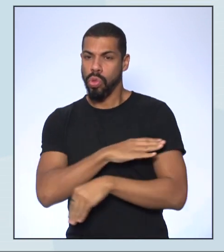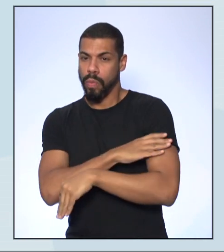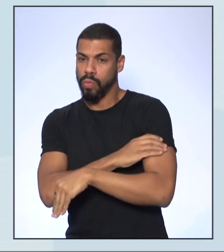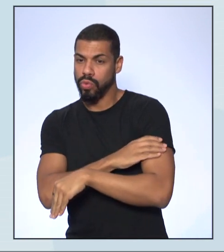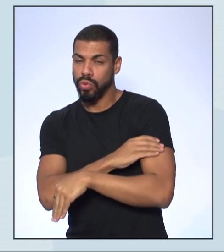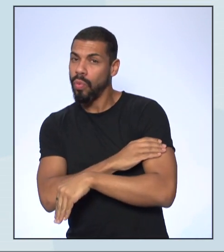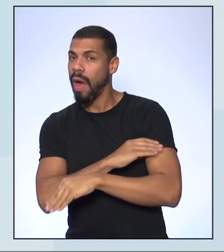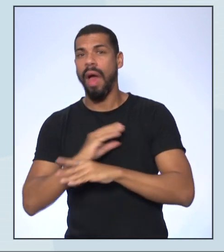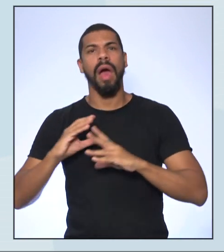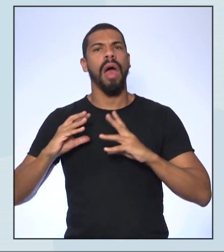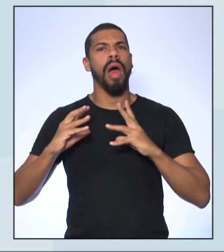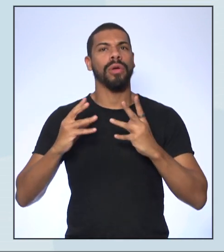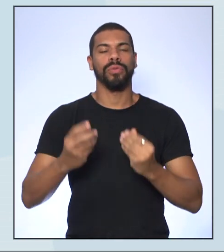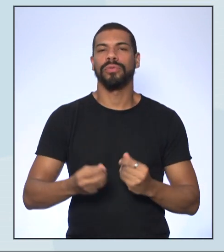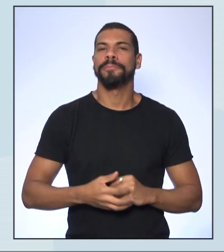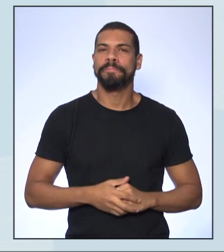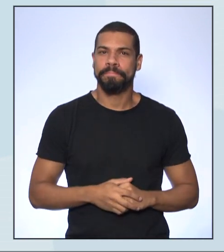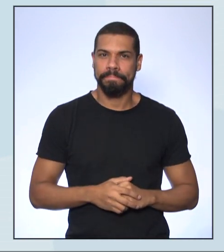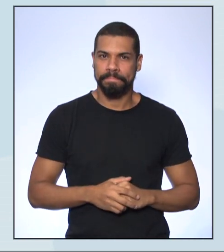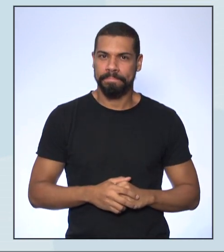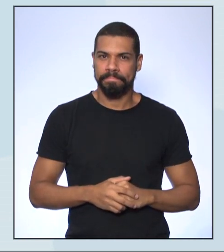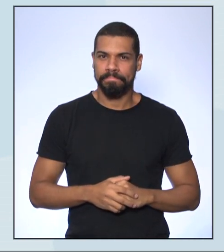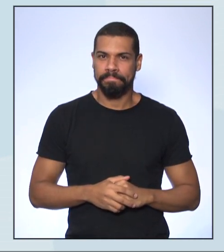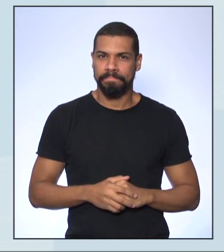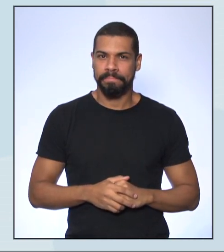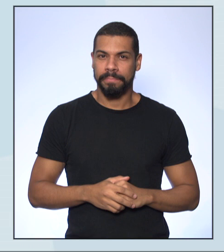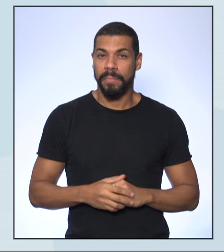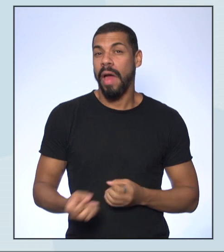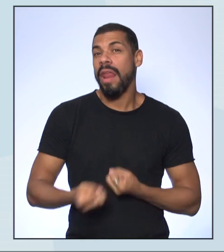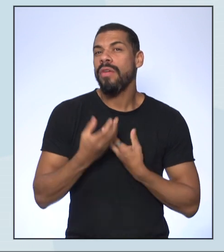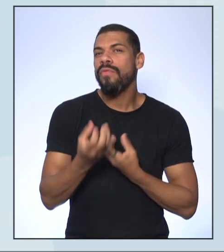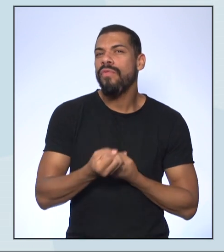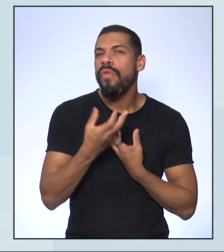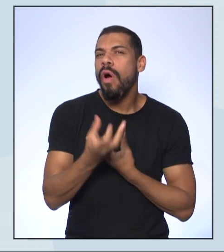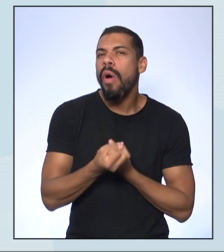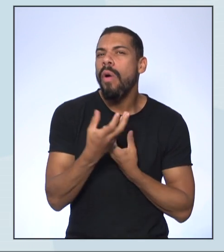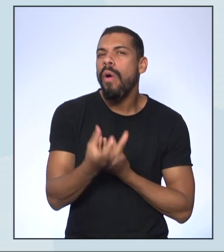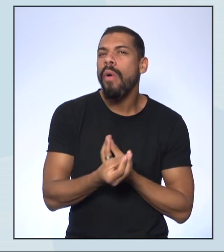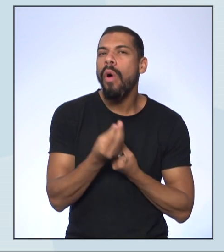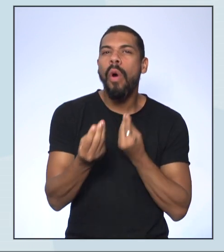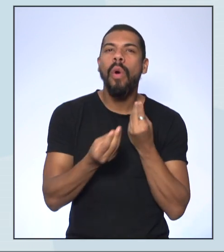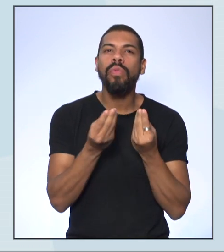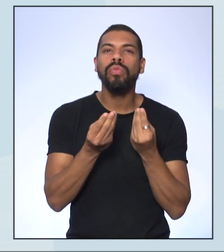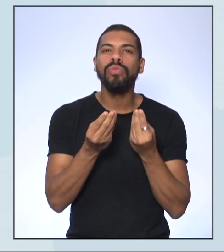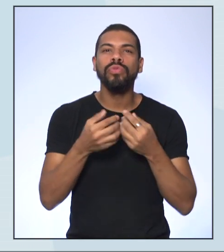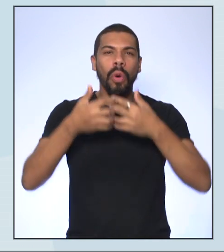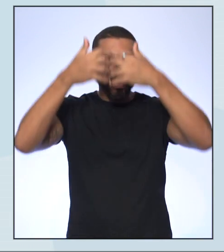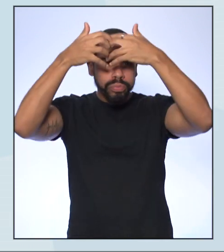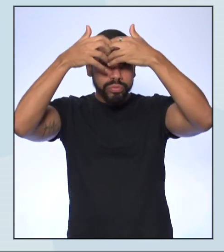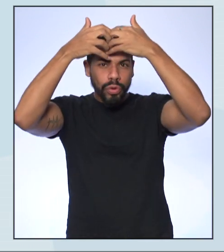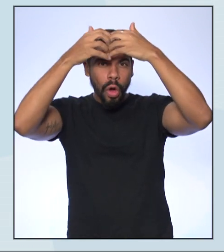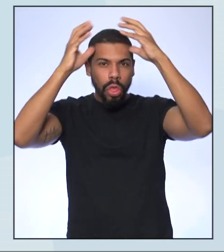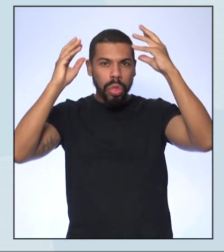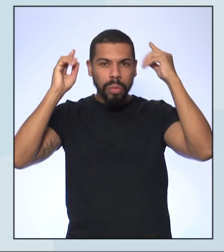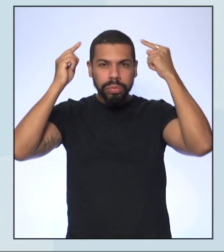de movimentação, para informar as células musculares, os neurônios. Então, os neurônios, eles vão ter